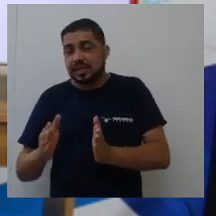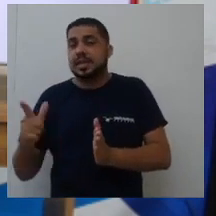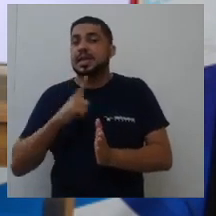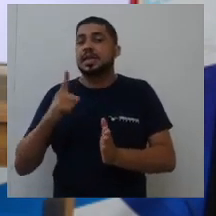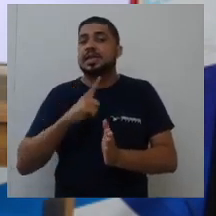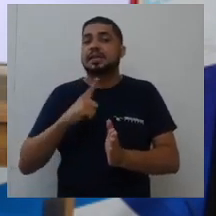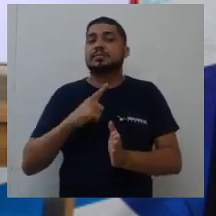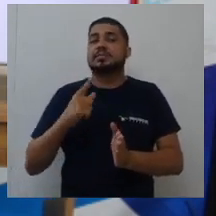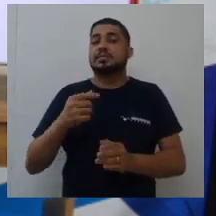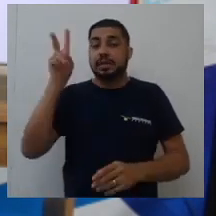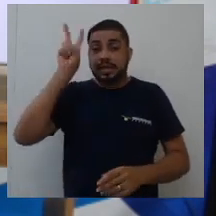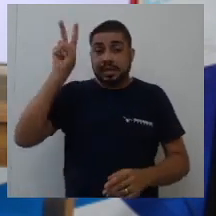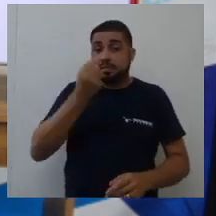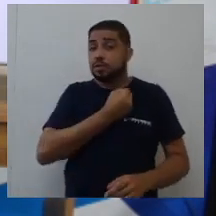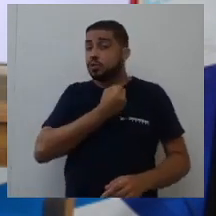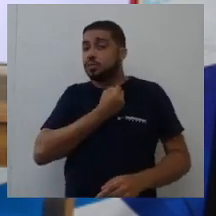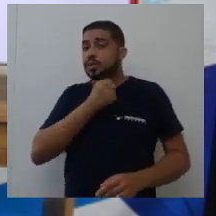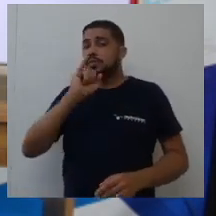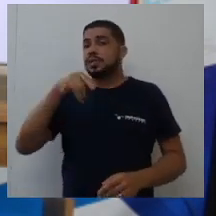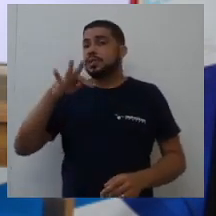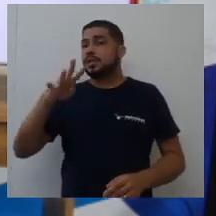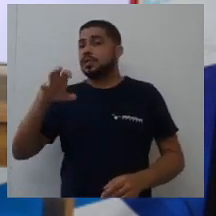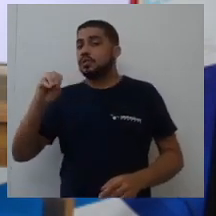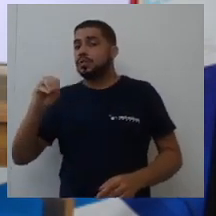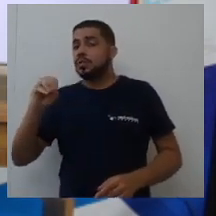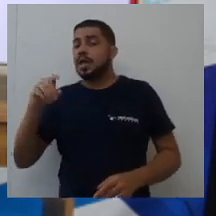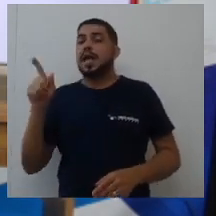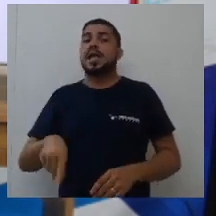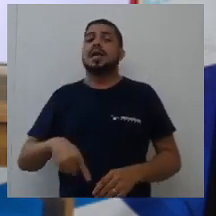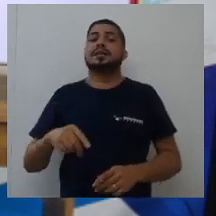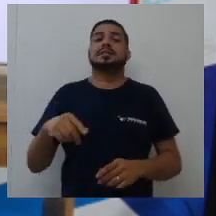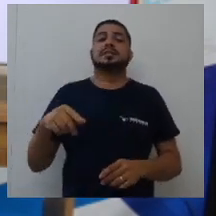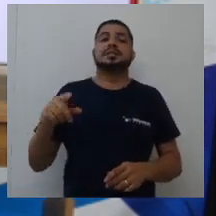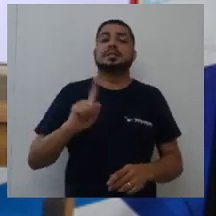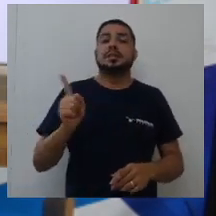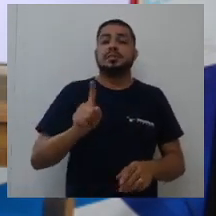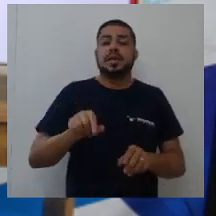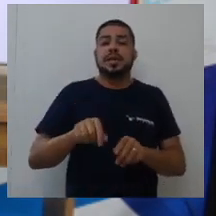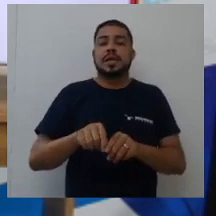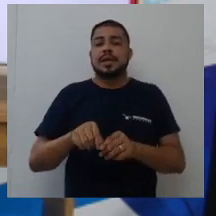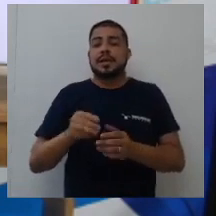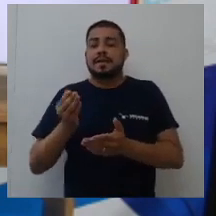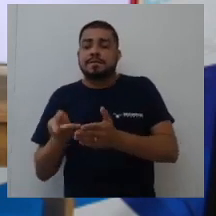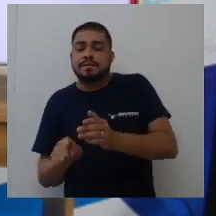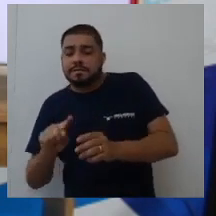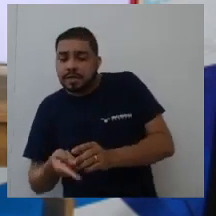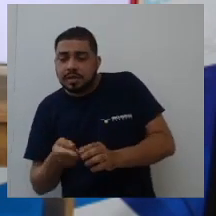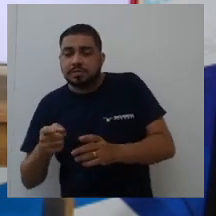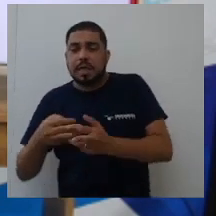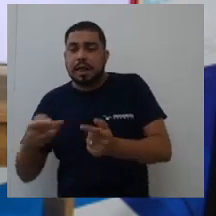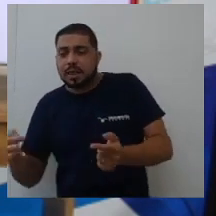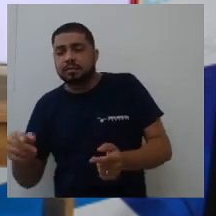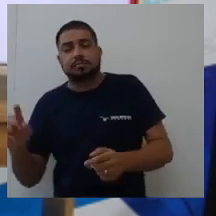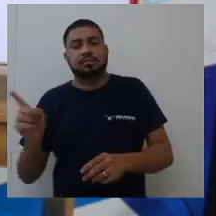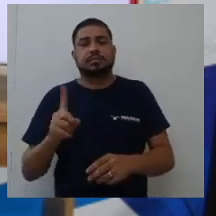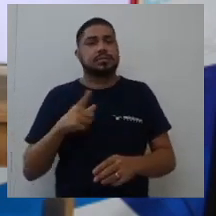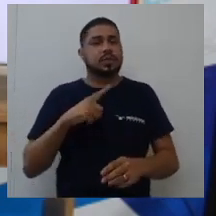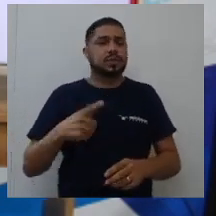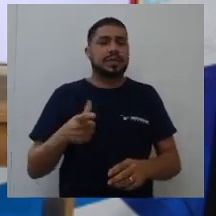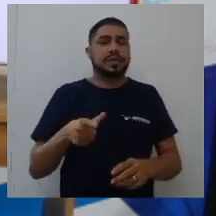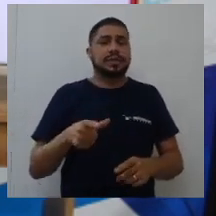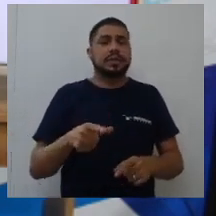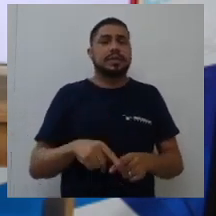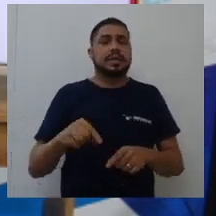inteiros, né? Eles são justamente aqueles números ali que não são quebrados, eles não têm vírgula. E aí na reta